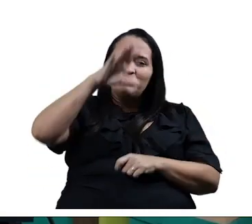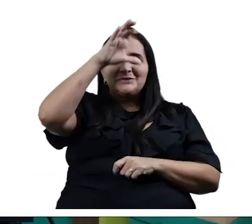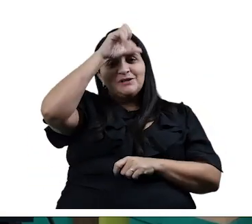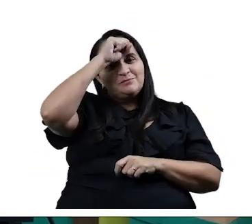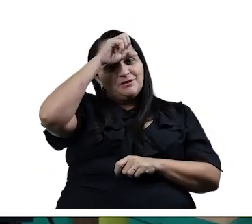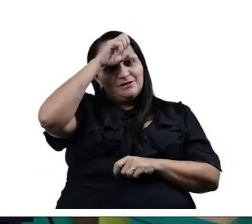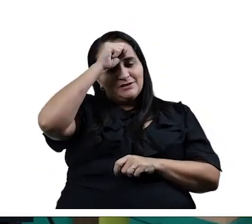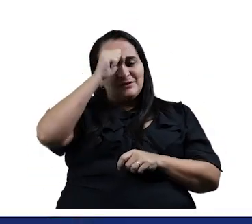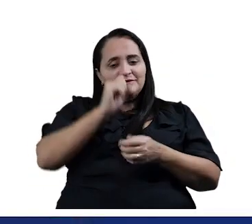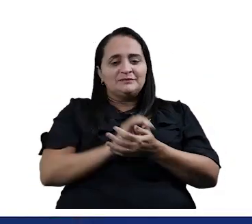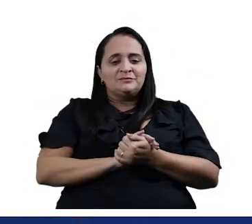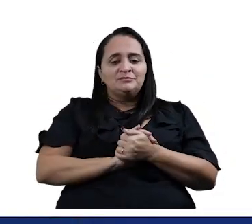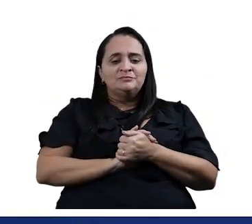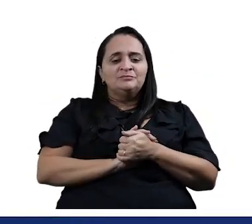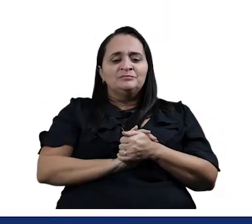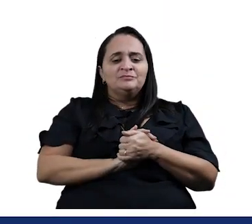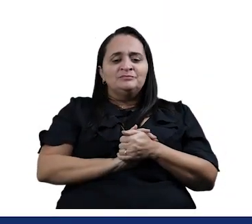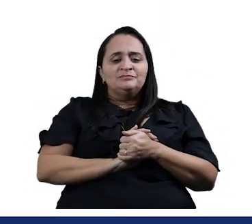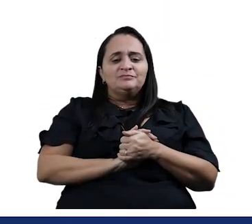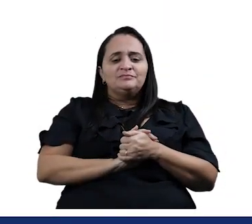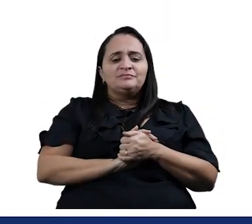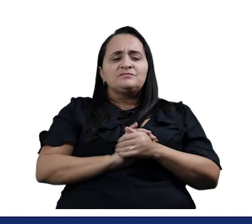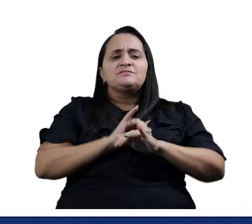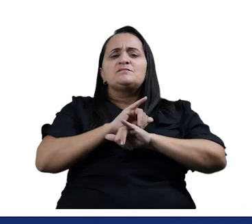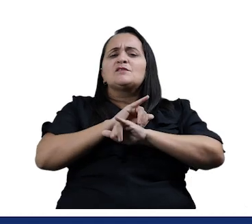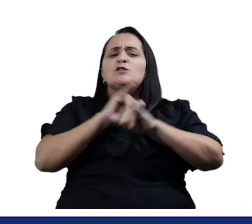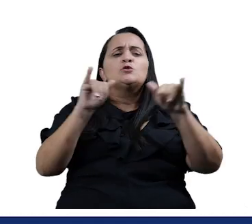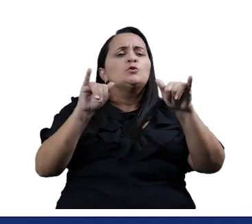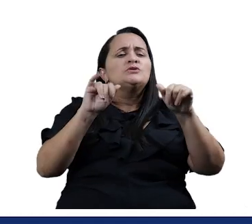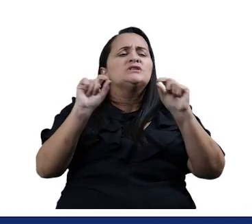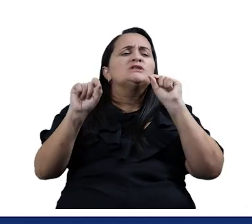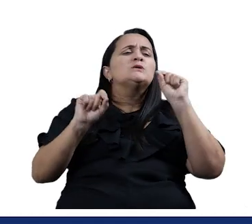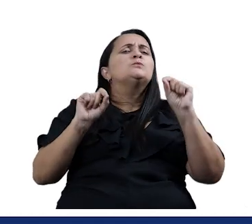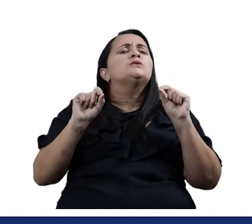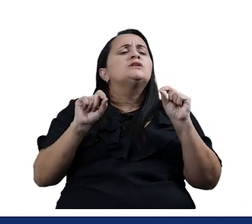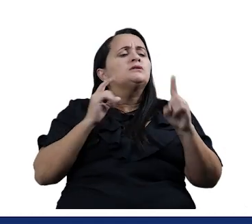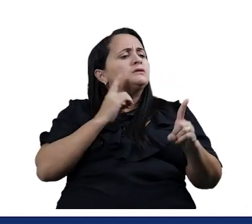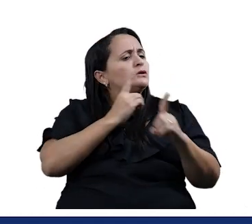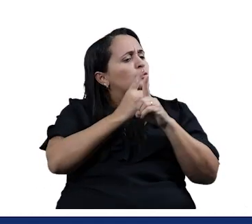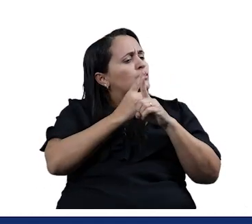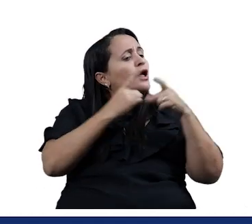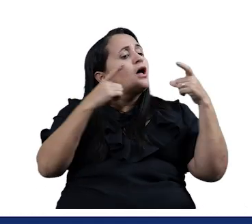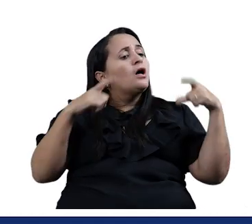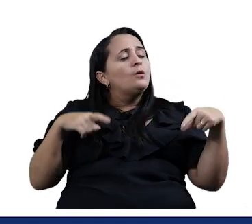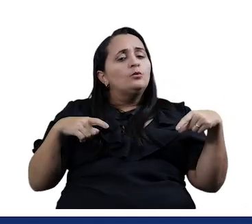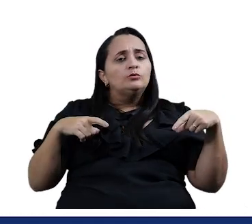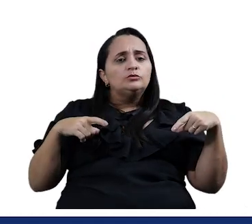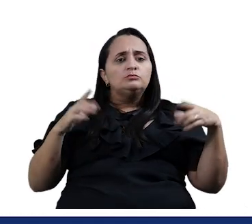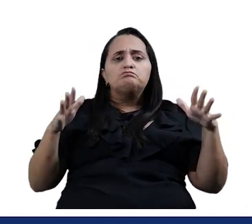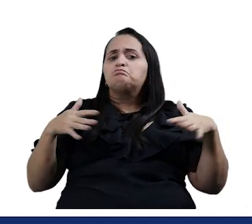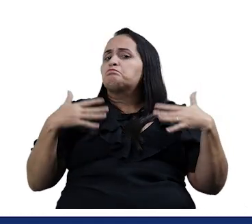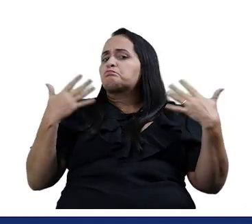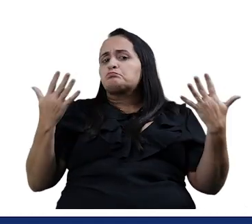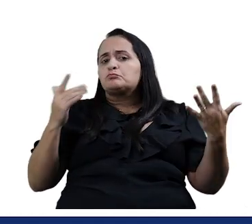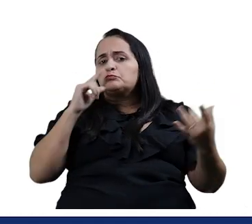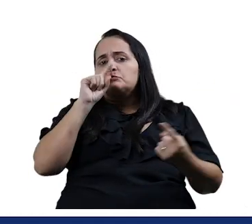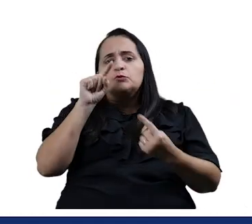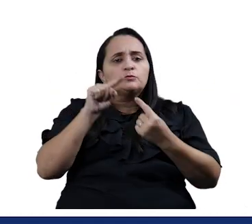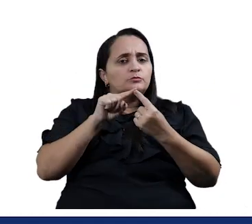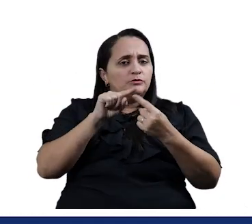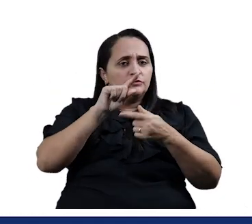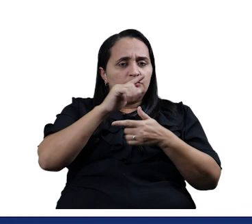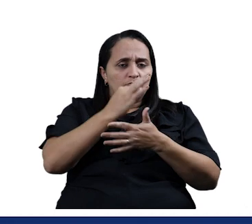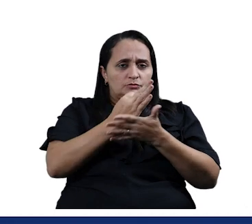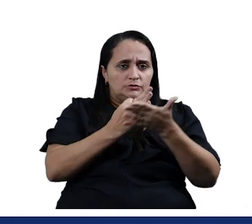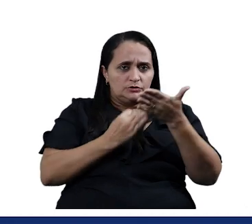nessa, tá bom? Então vamos recordar aqui o que é notícia, onde encontramos notícia e qual é a finalidade